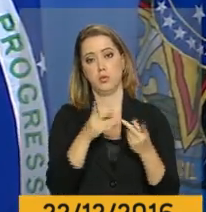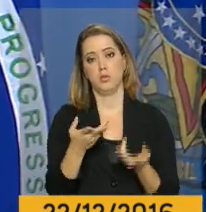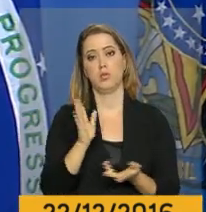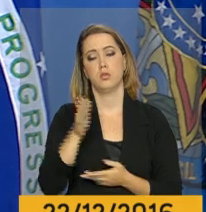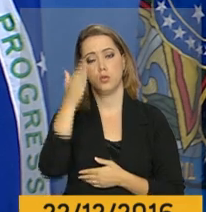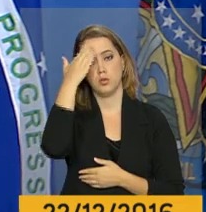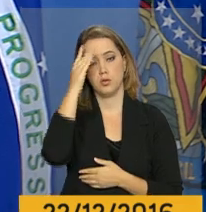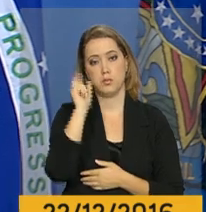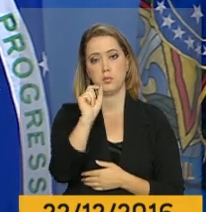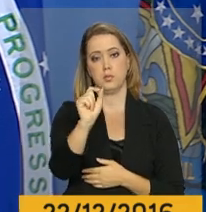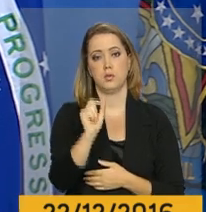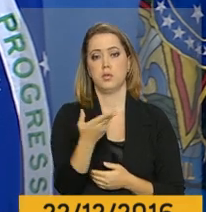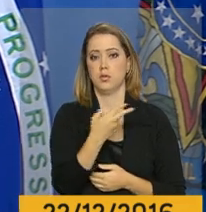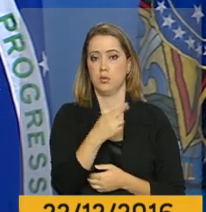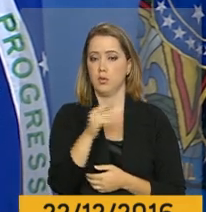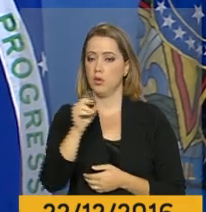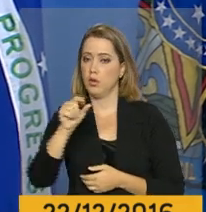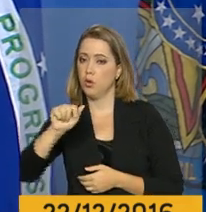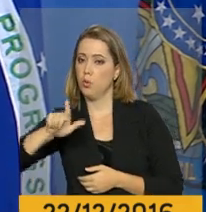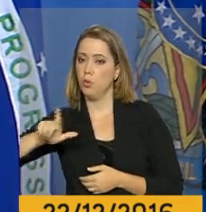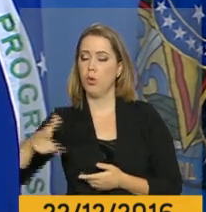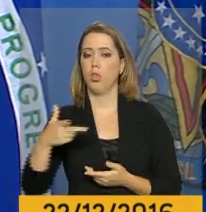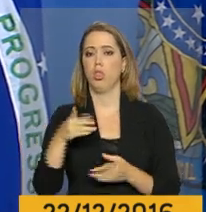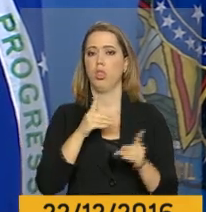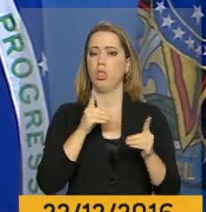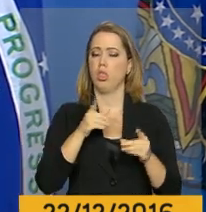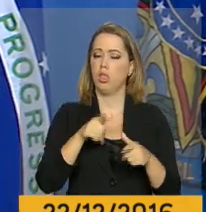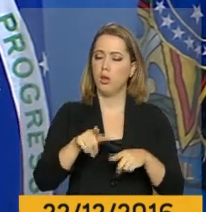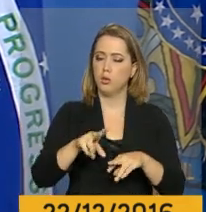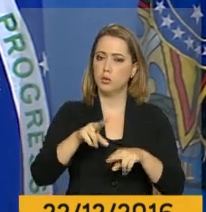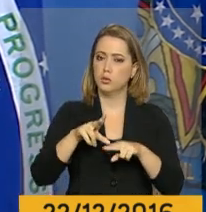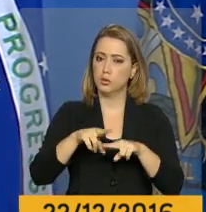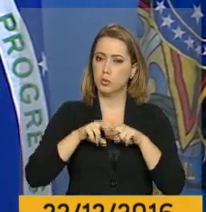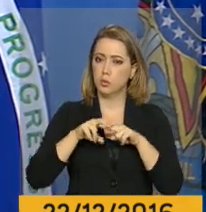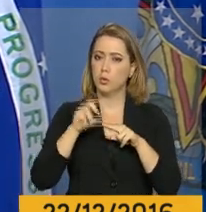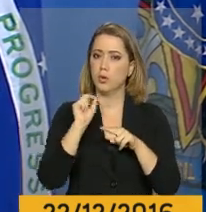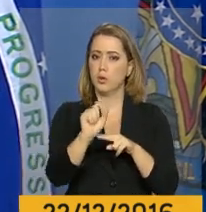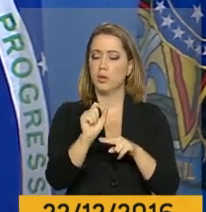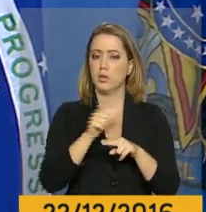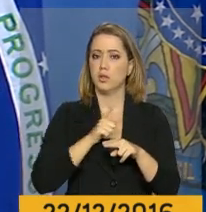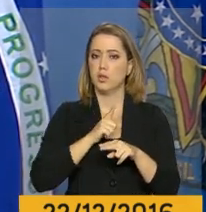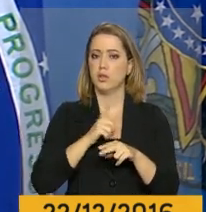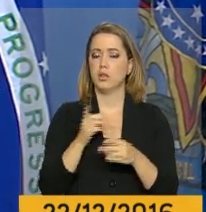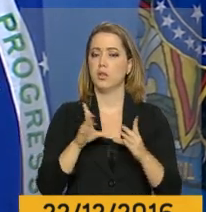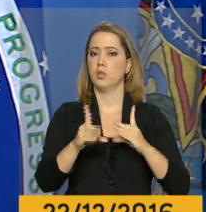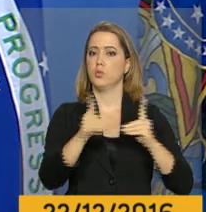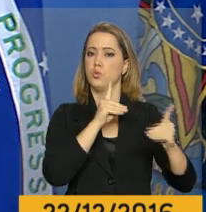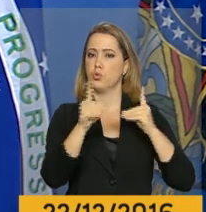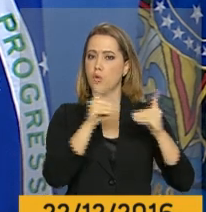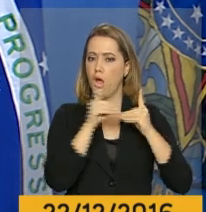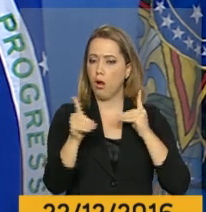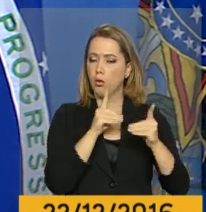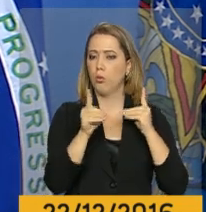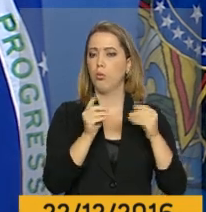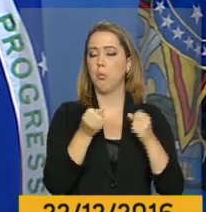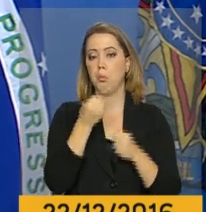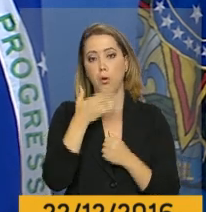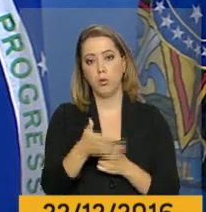do que o Ronaldo faria um diálogo amplo com as centrais sindicais,